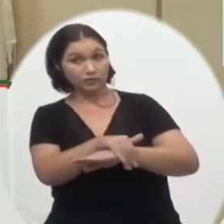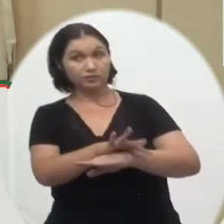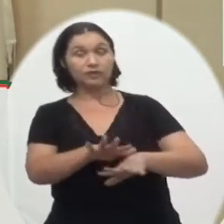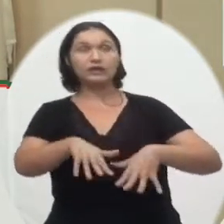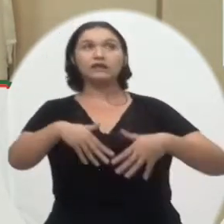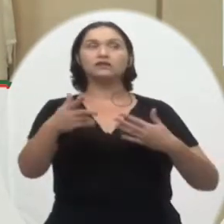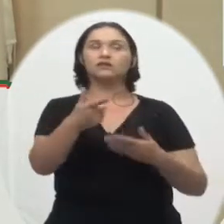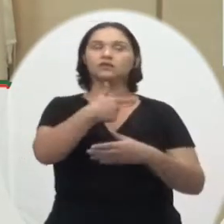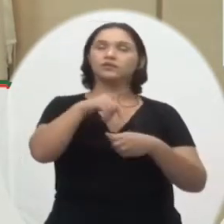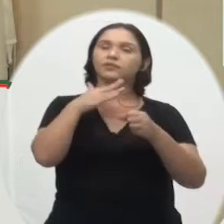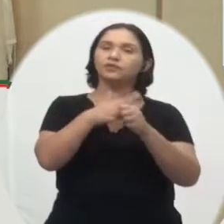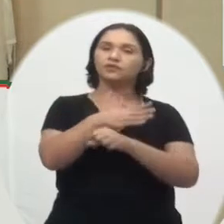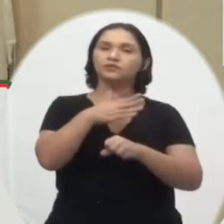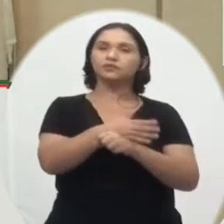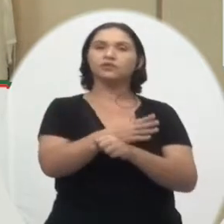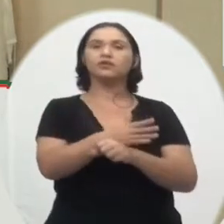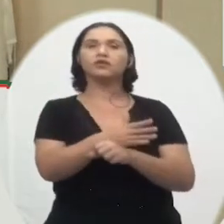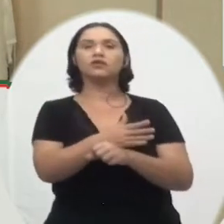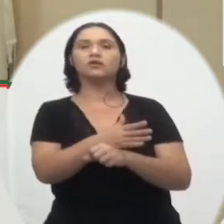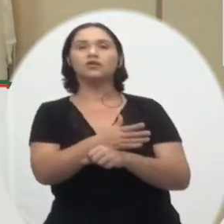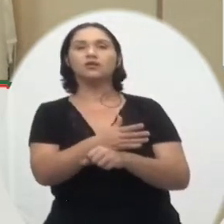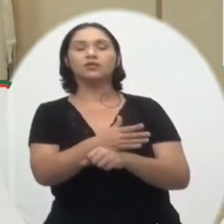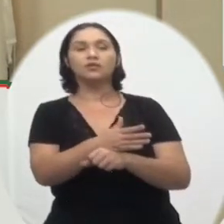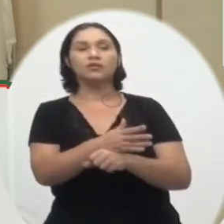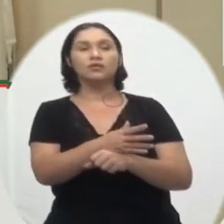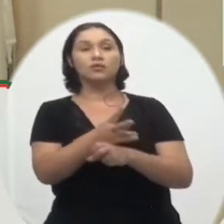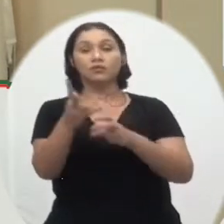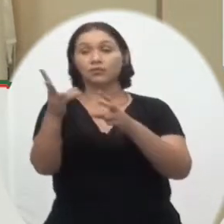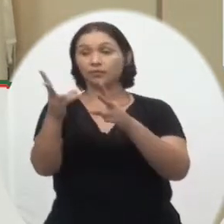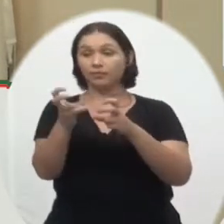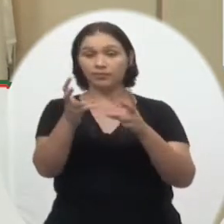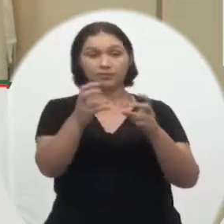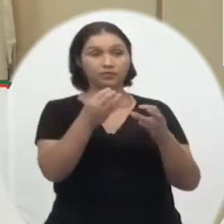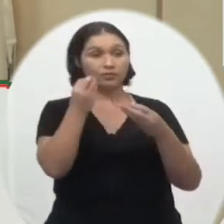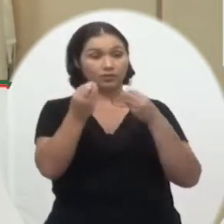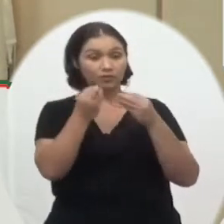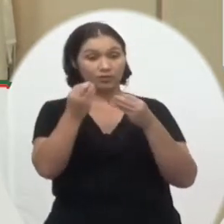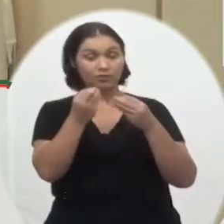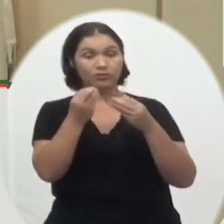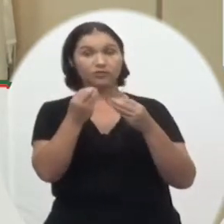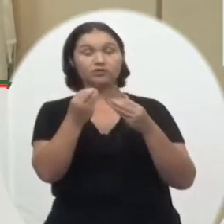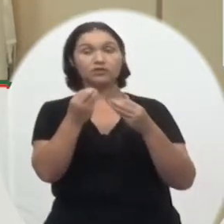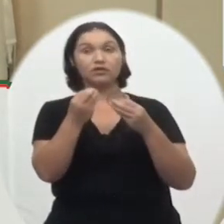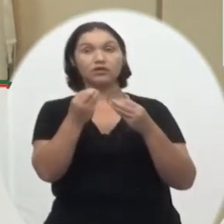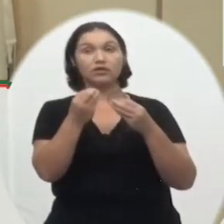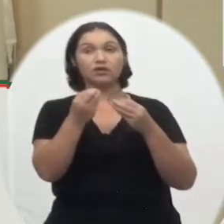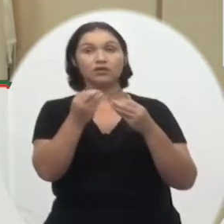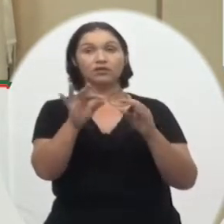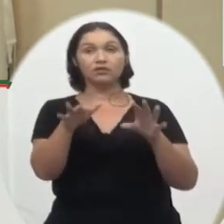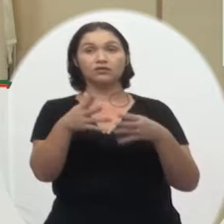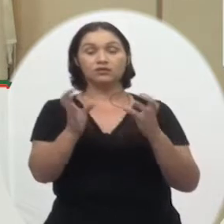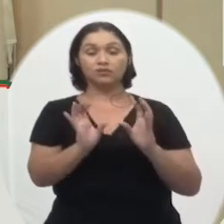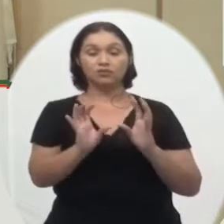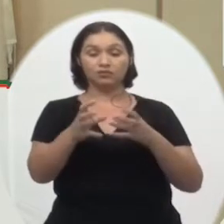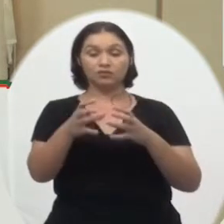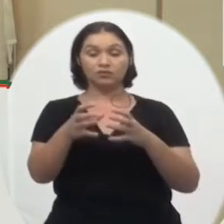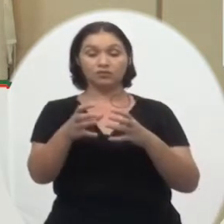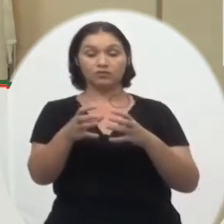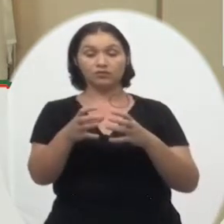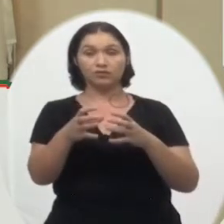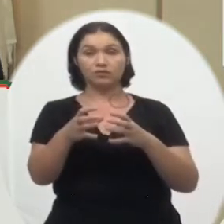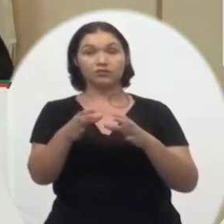lá até as 9 horas, até fechar o posto, e foi salutar, foi muito importante. As pessoas, o conselho local estava ali,